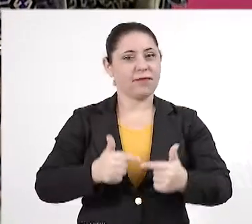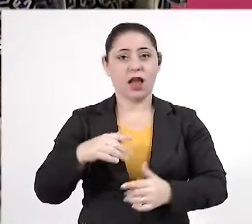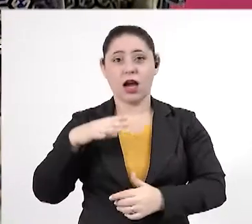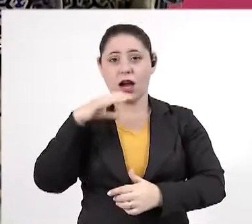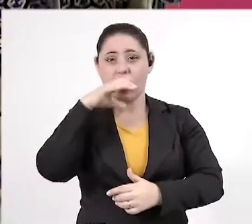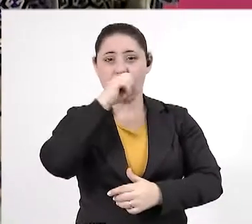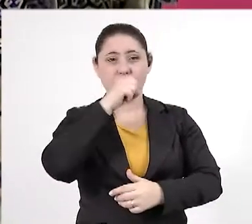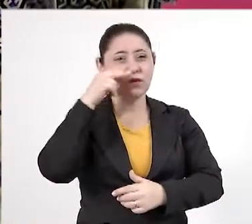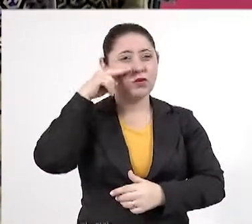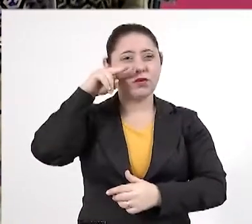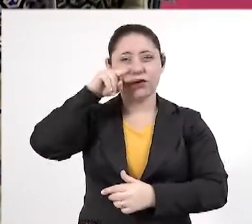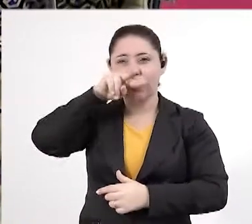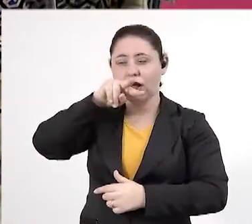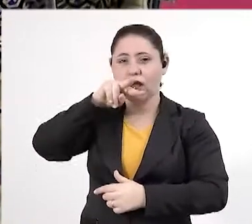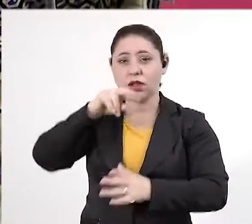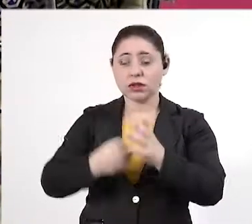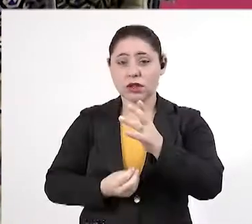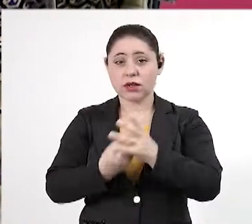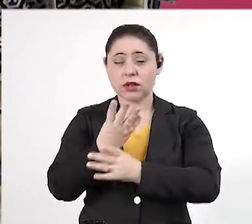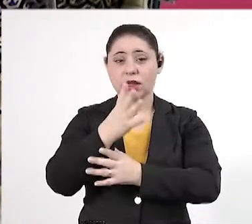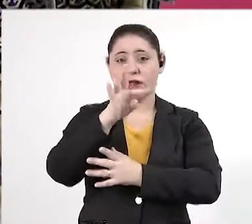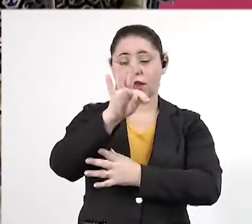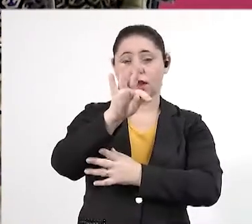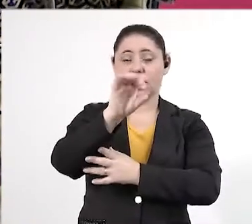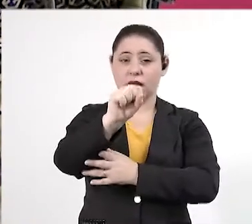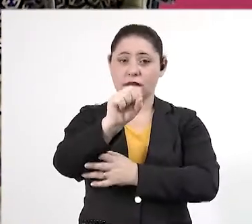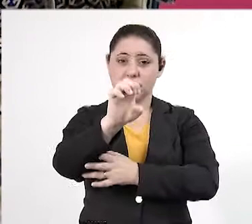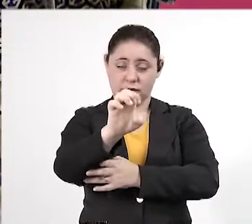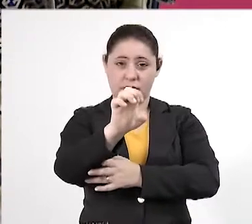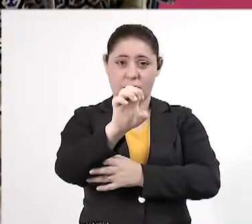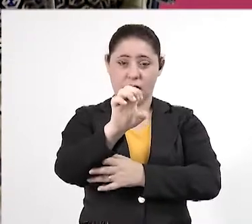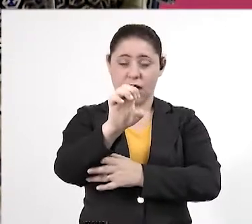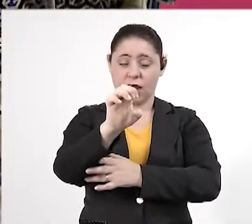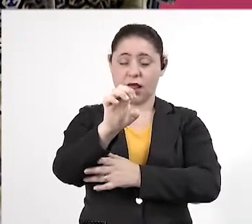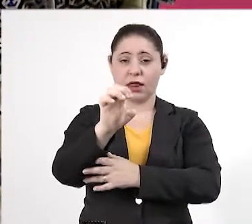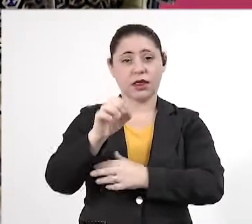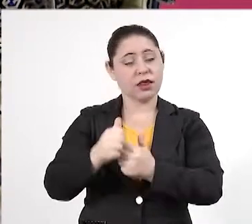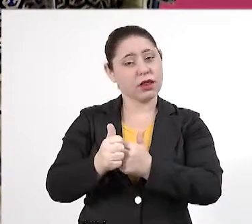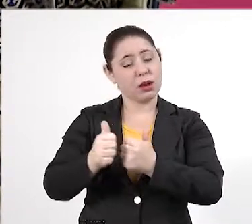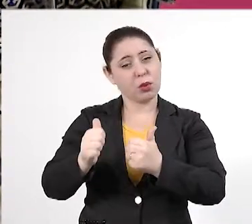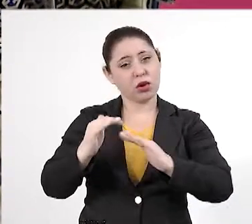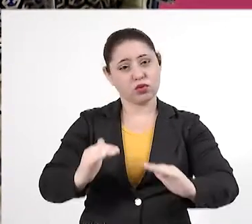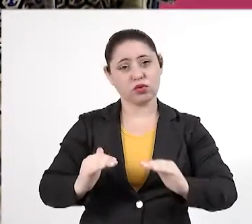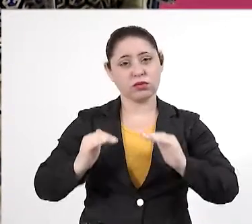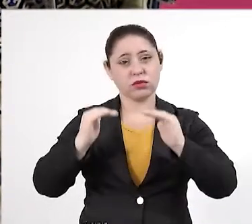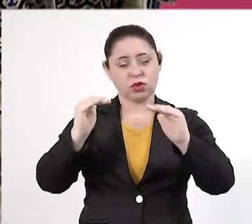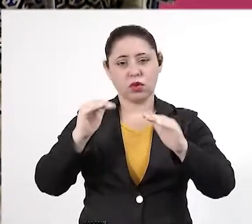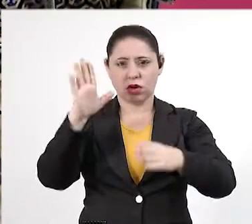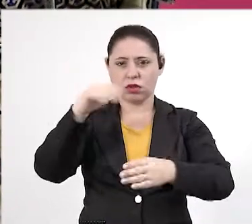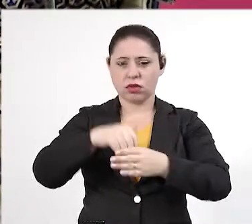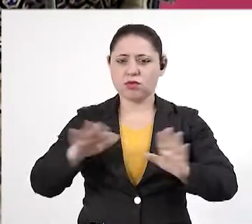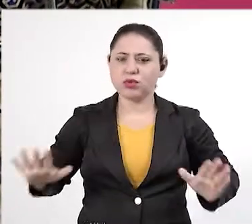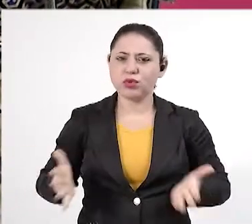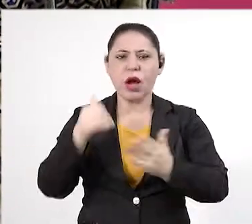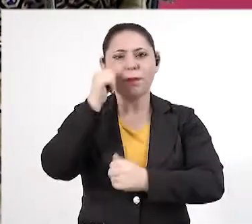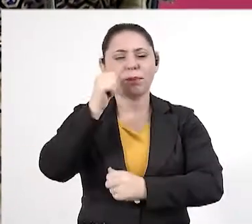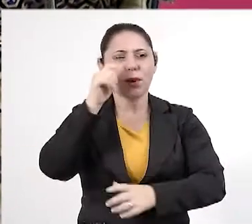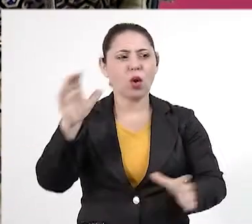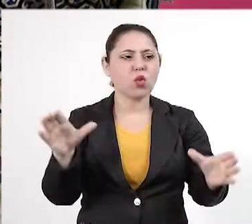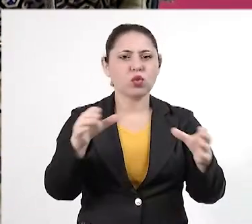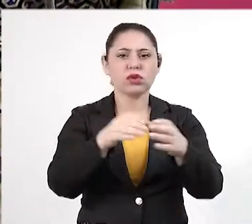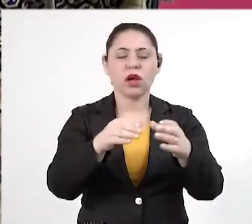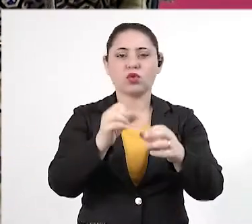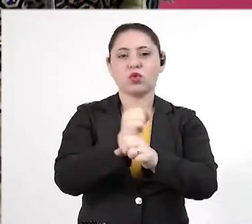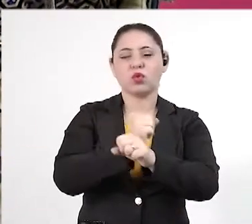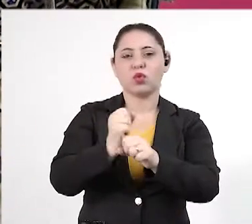nós vamos rapidamente assistir a um material criado pelo TSE, o Tribunal Superior Eleitoral, para estimular o público